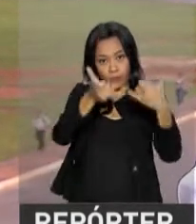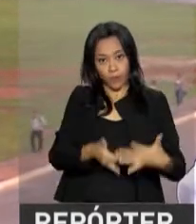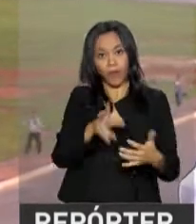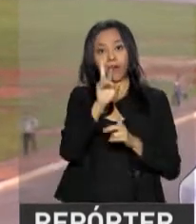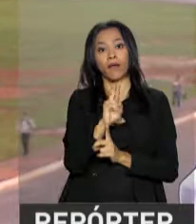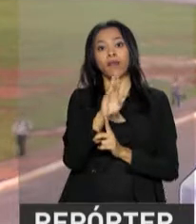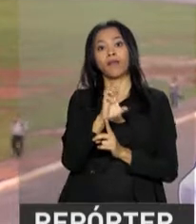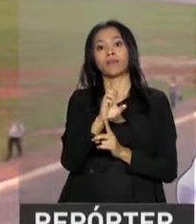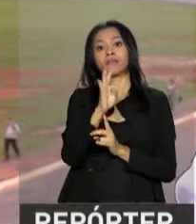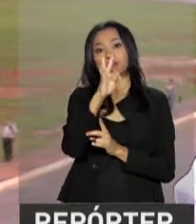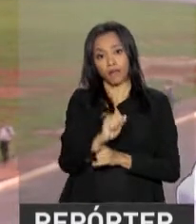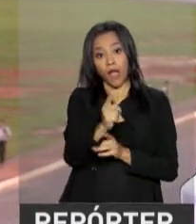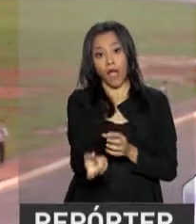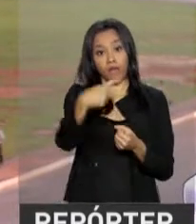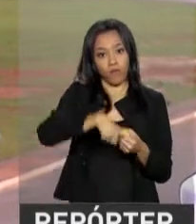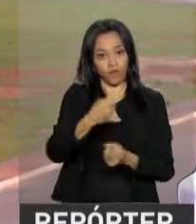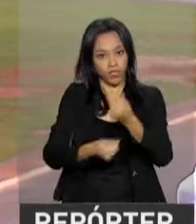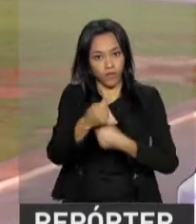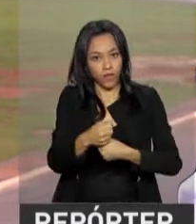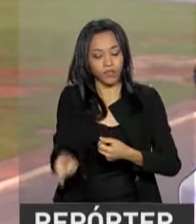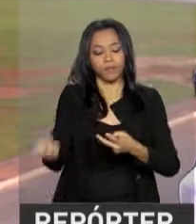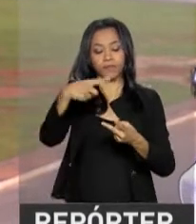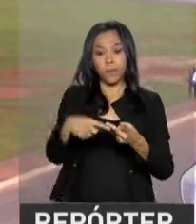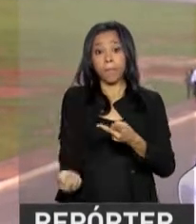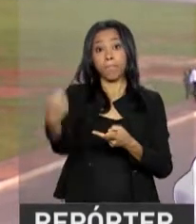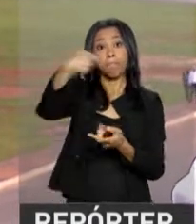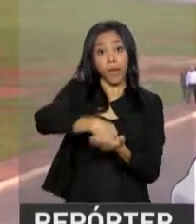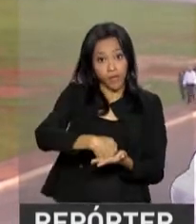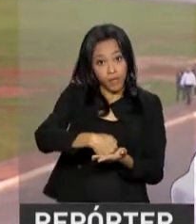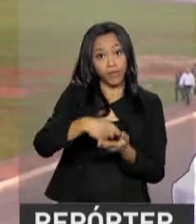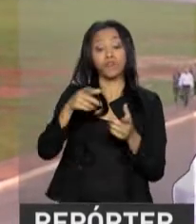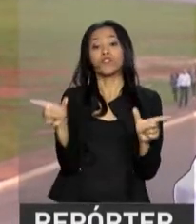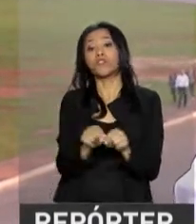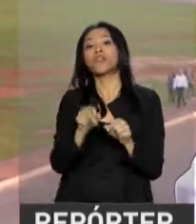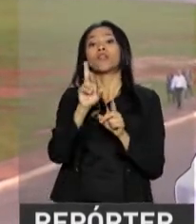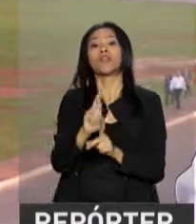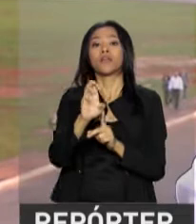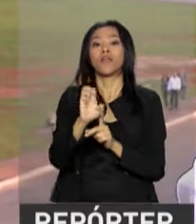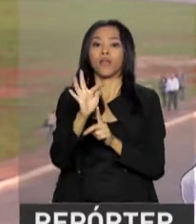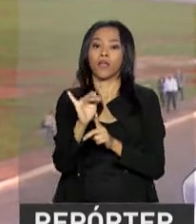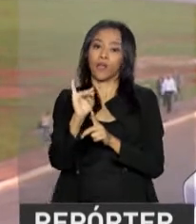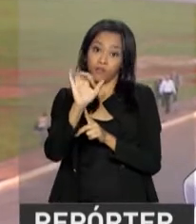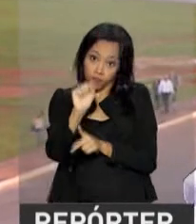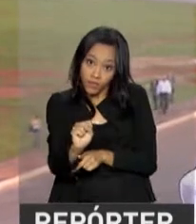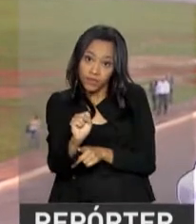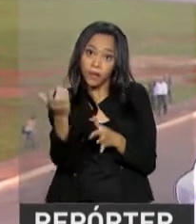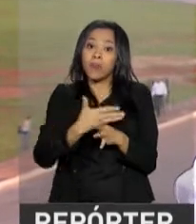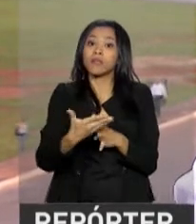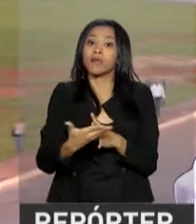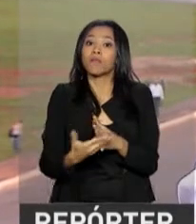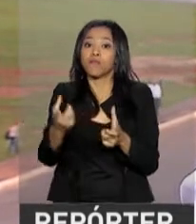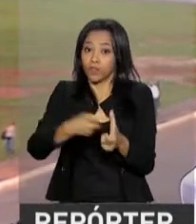efeitos da retomada da atividade econômica e os pagamentos de refis o programa de parcelamento de débitos tributários